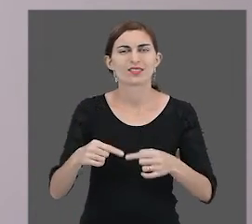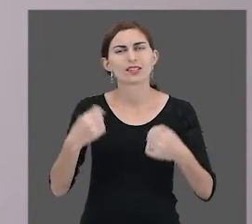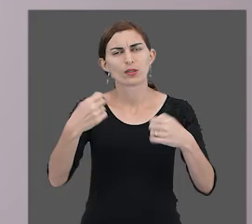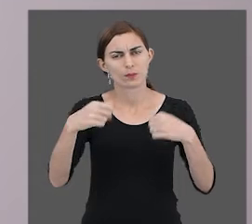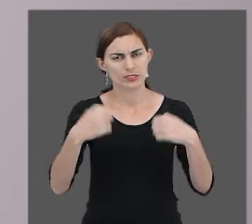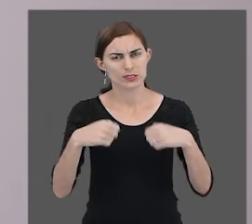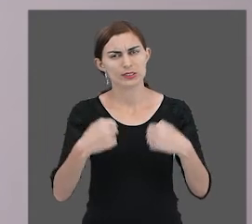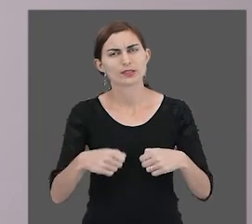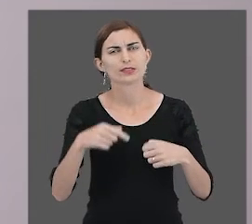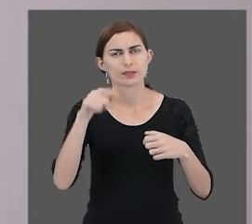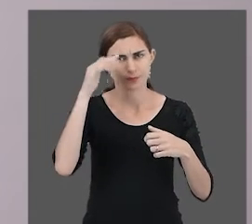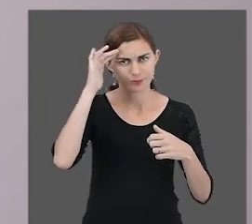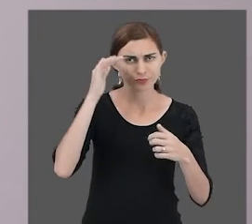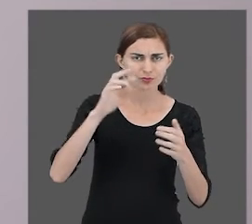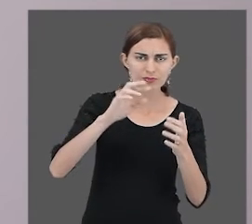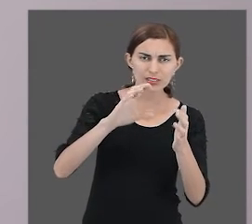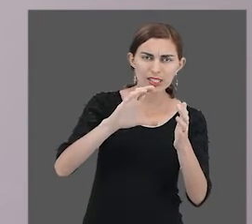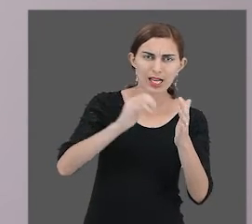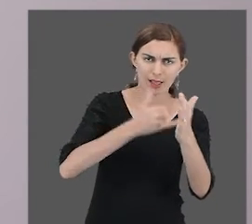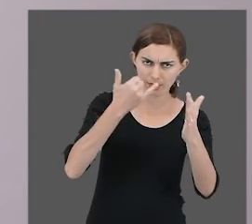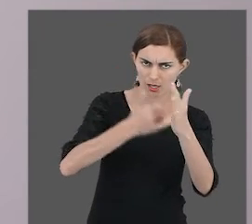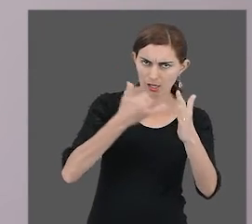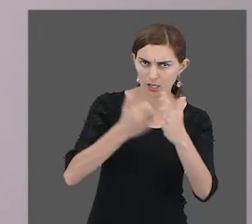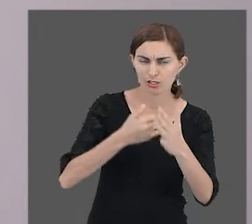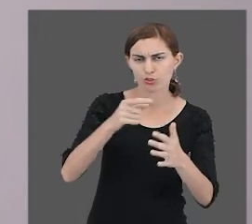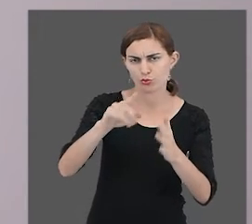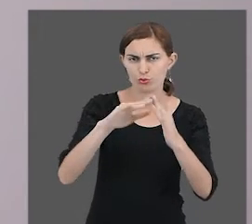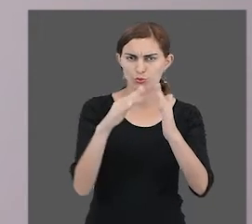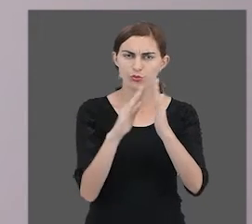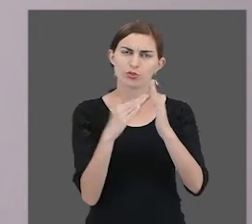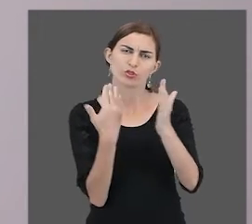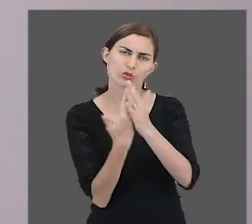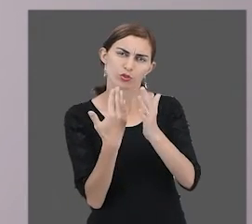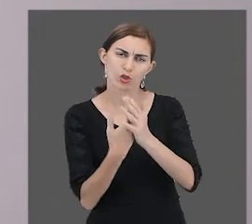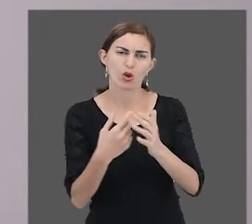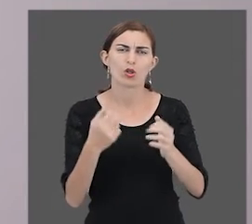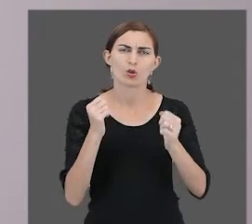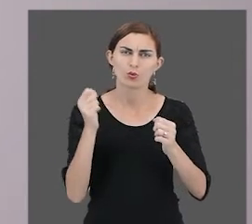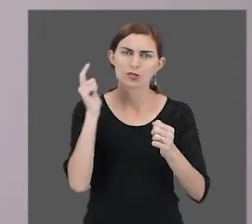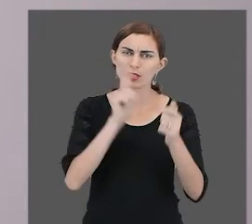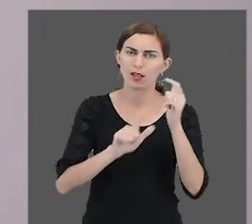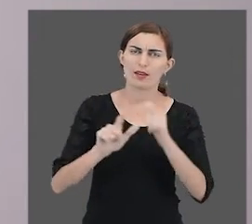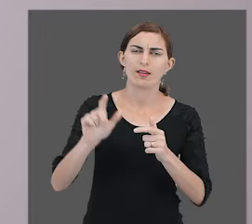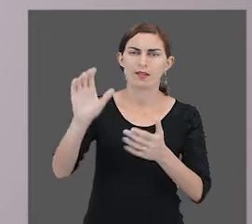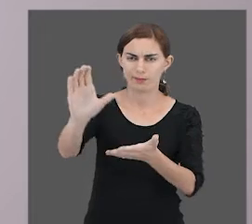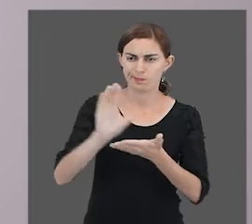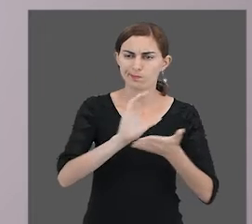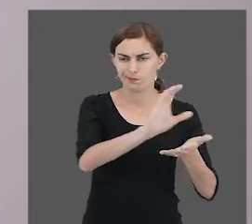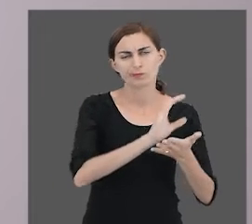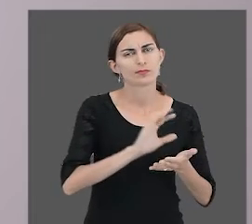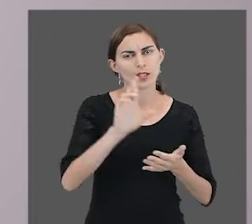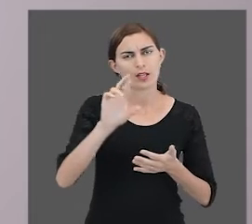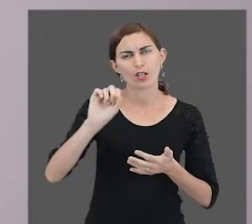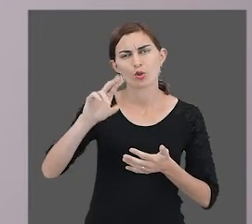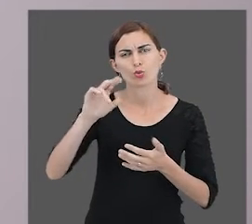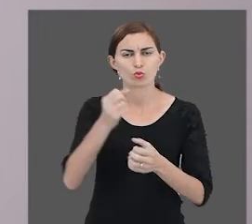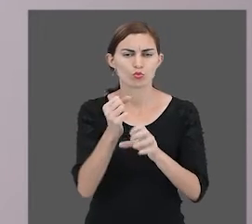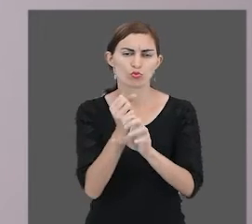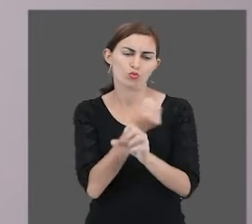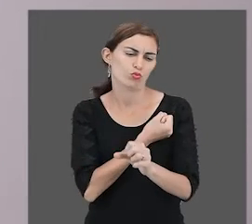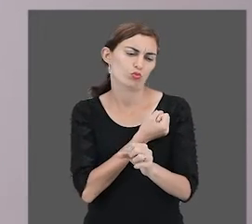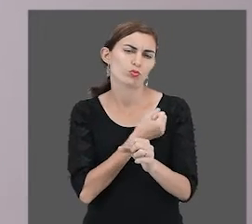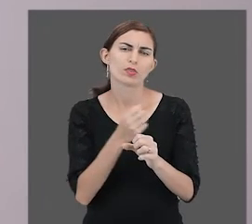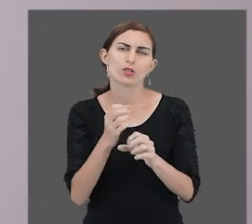Então, você precisa somente de um cadastro e sua escola passa a receber recursos baseado no número de